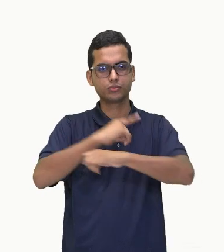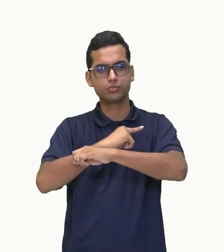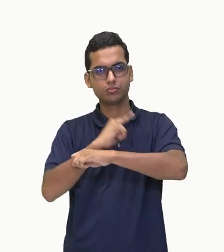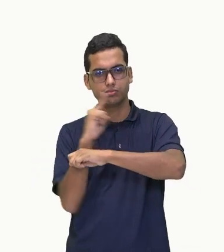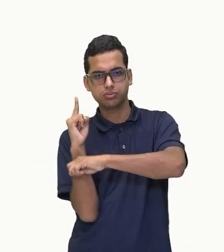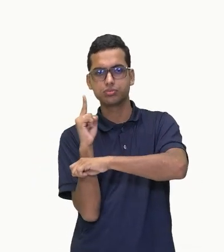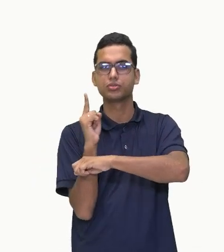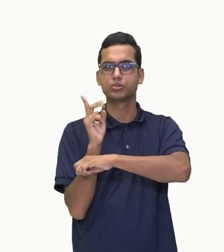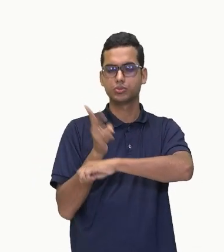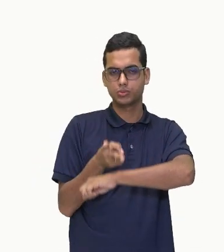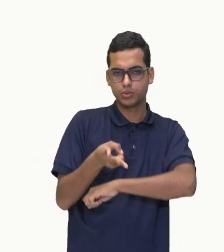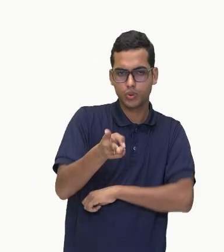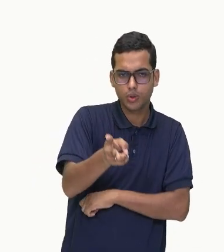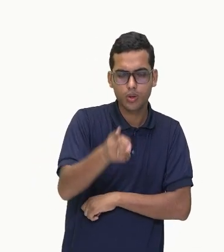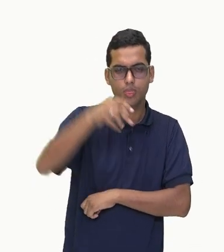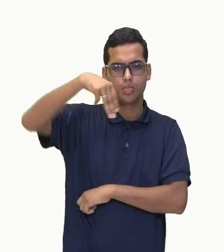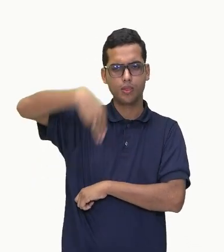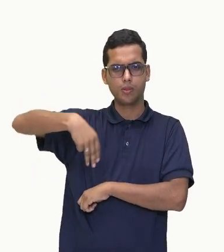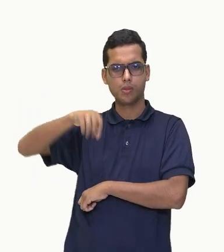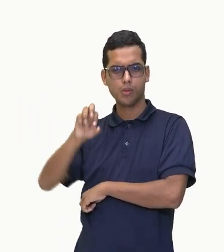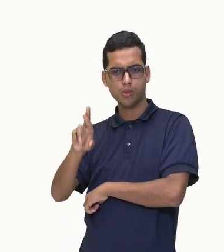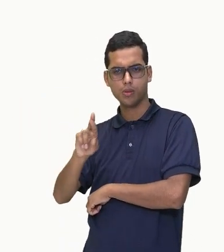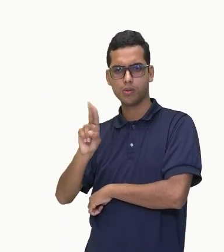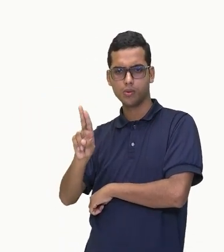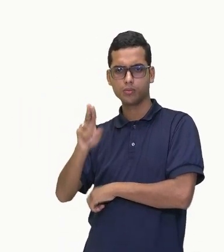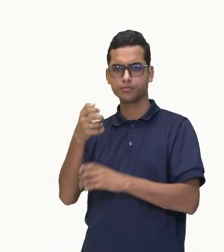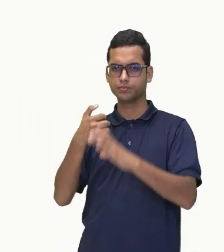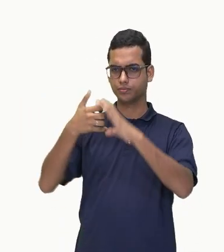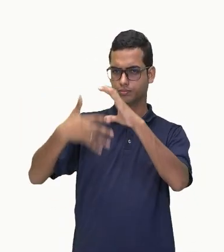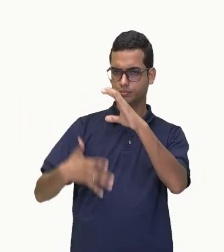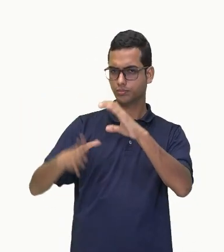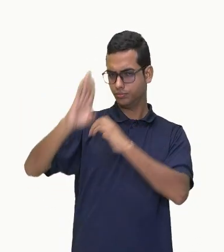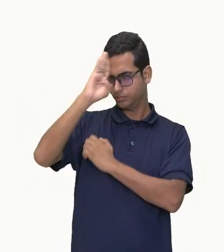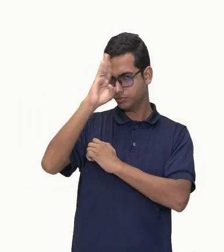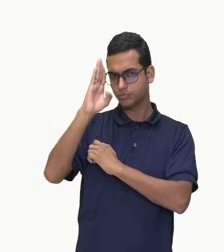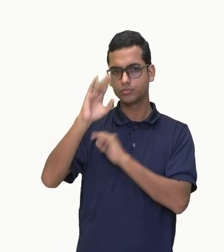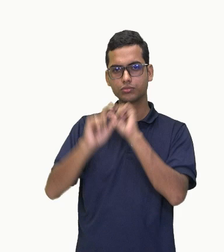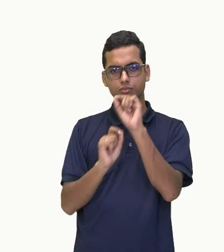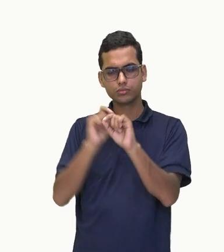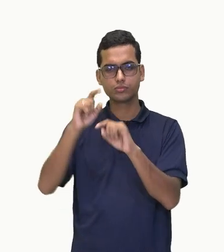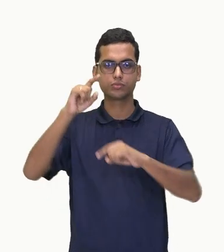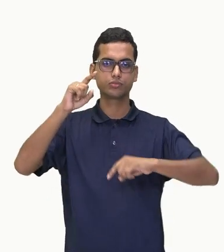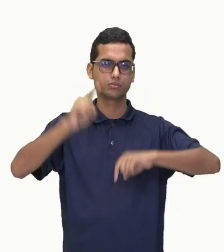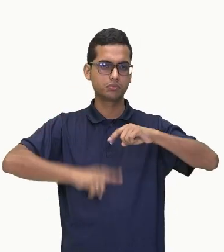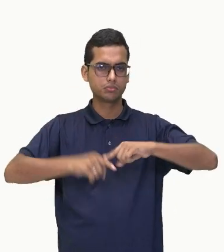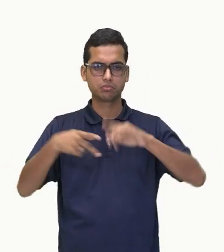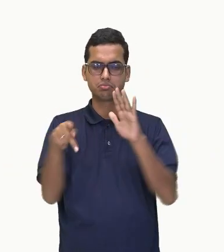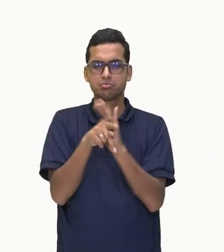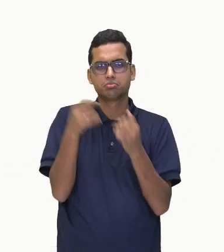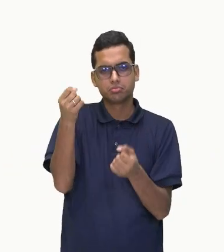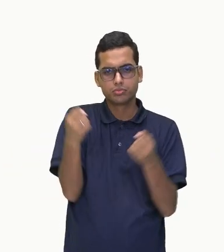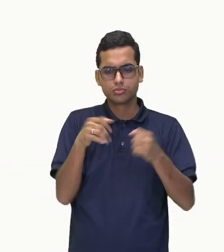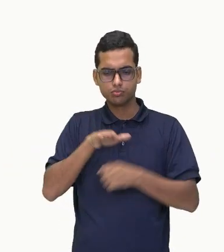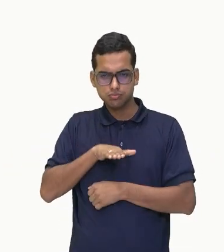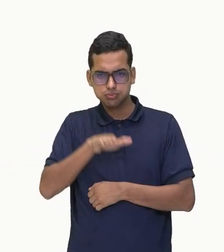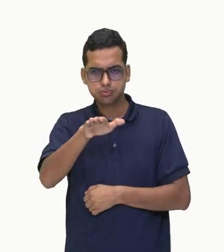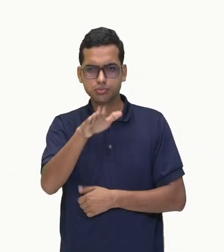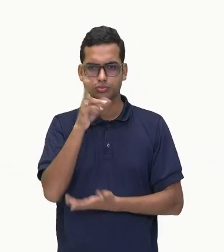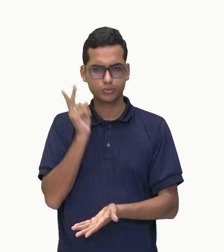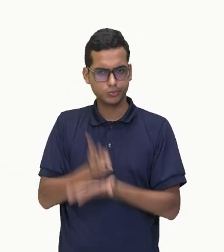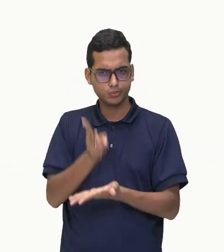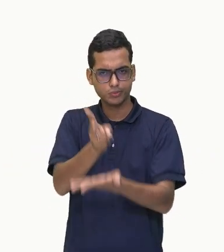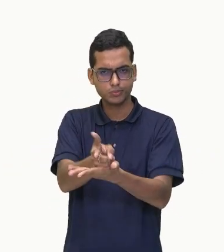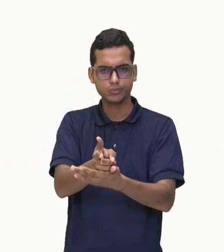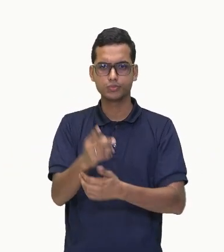MRU, ele é caracterizado por um objeto se movendo em linha reta, como você